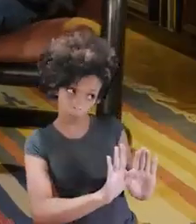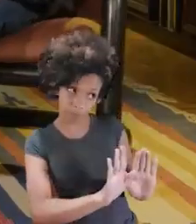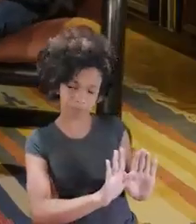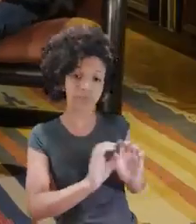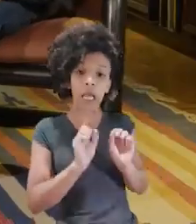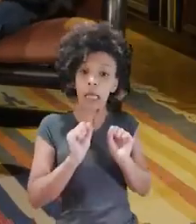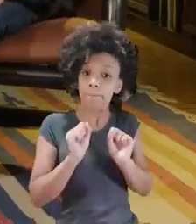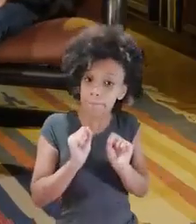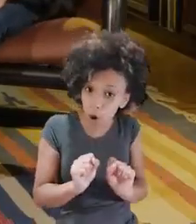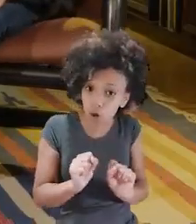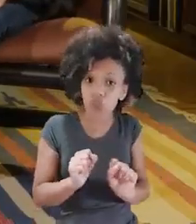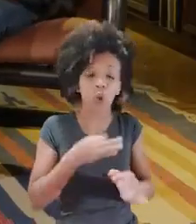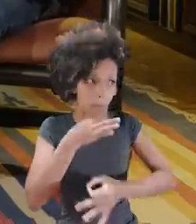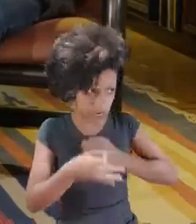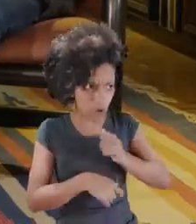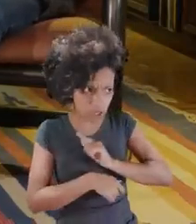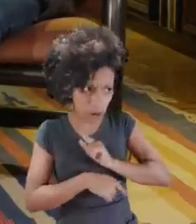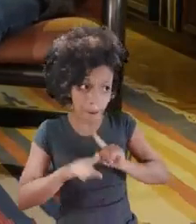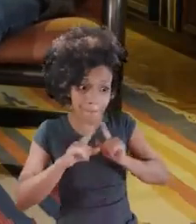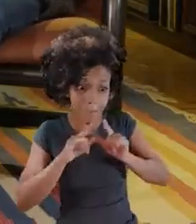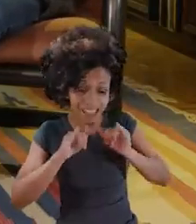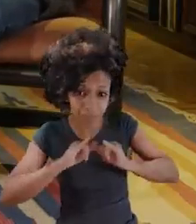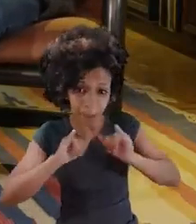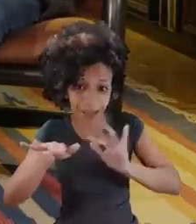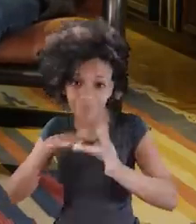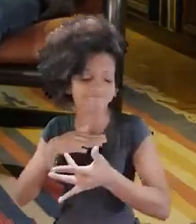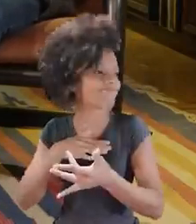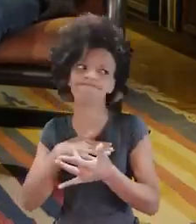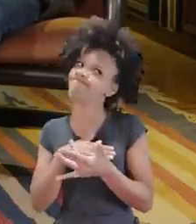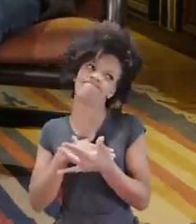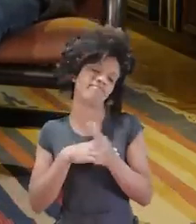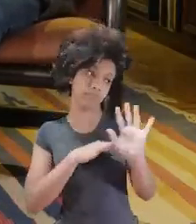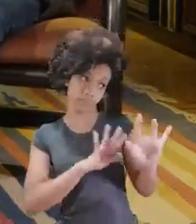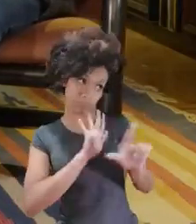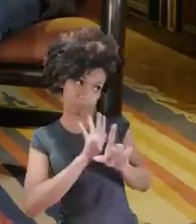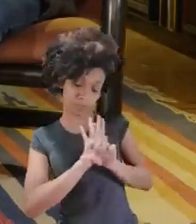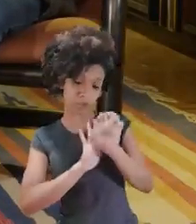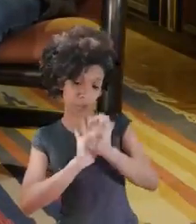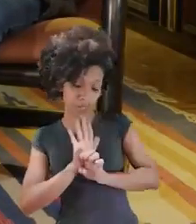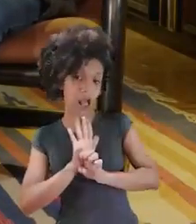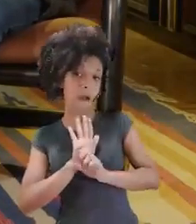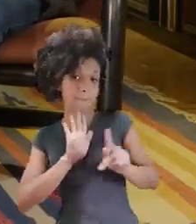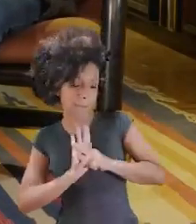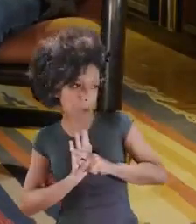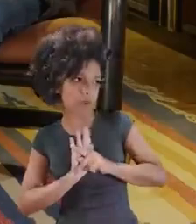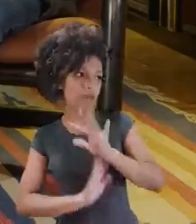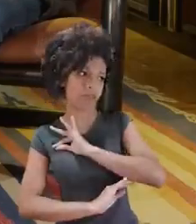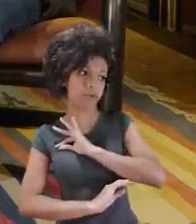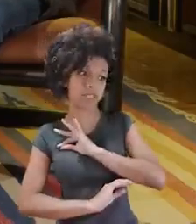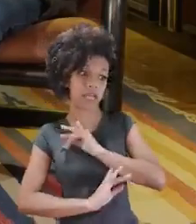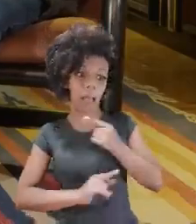olha só ele pode ter ele não pode expressar sua rede social isso aí na maioria dos adultos a pena pessoal tudo a polícia militar proíbe